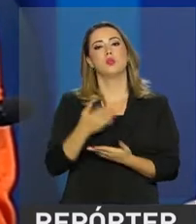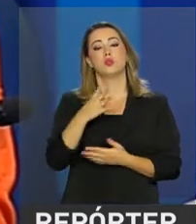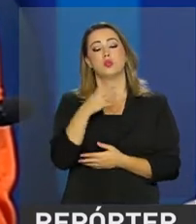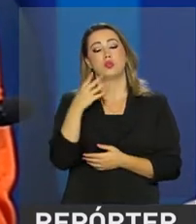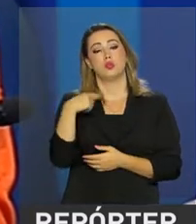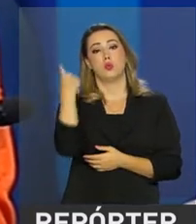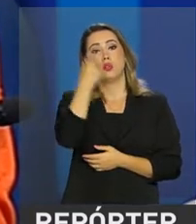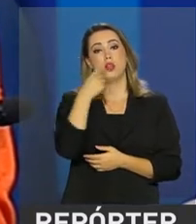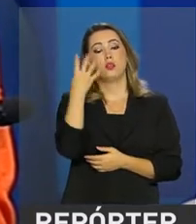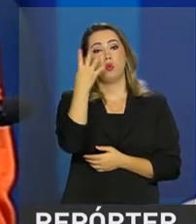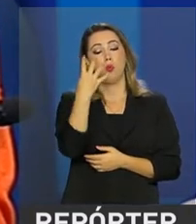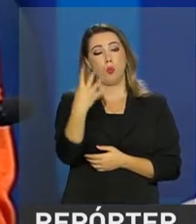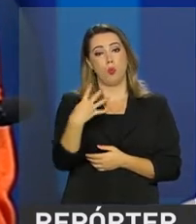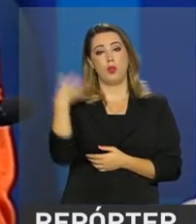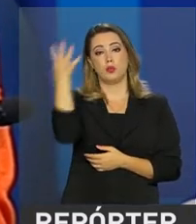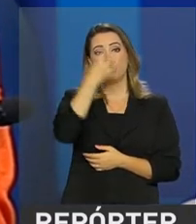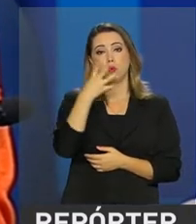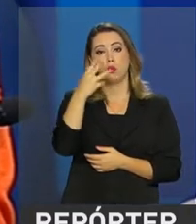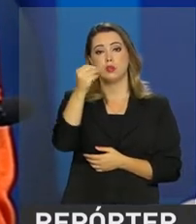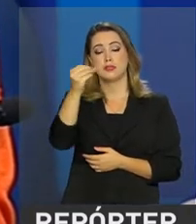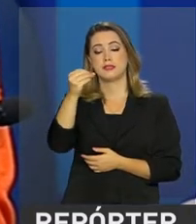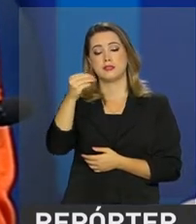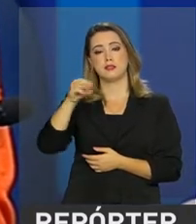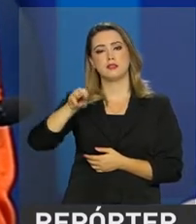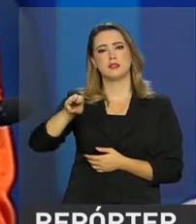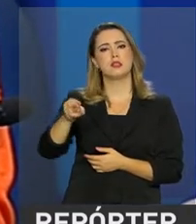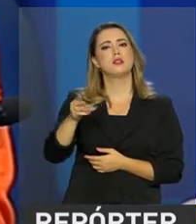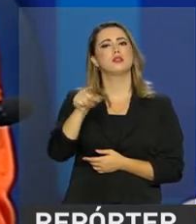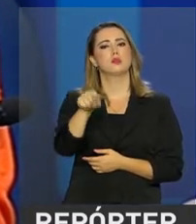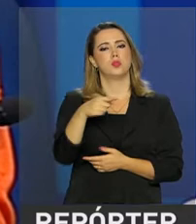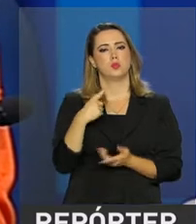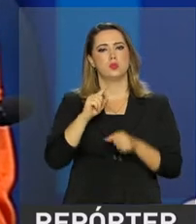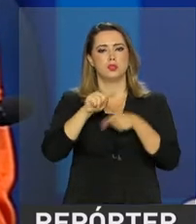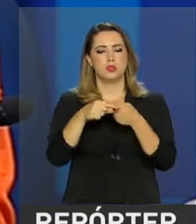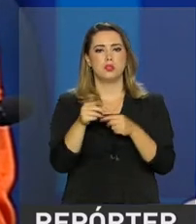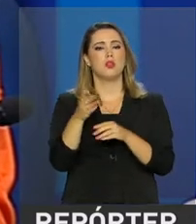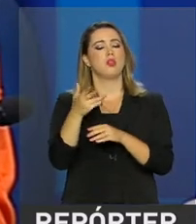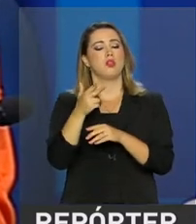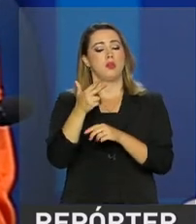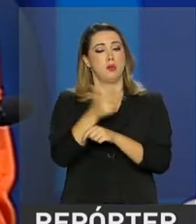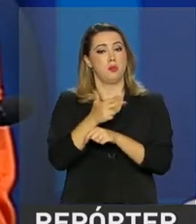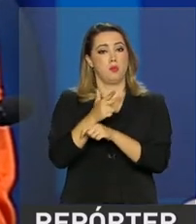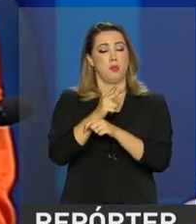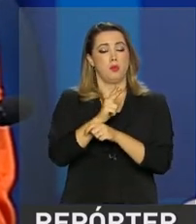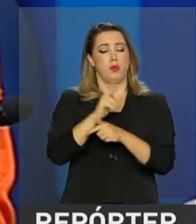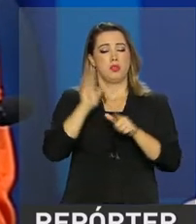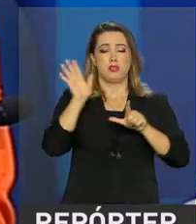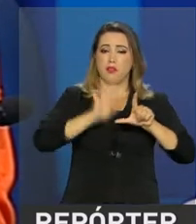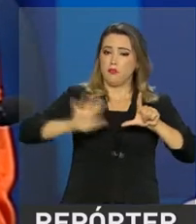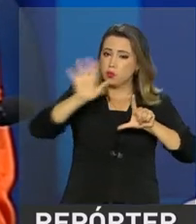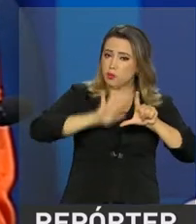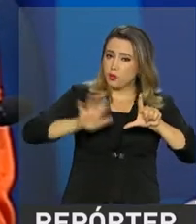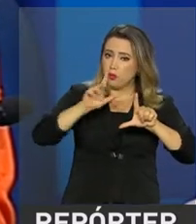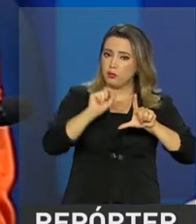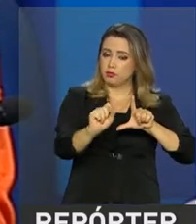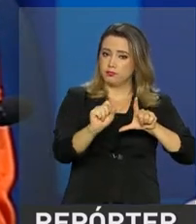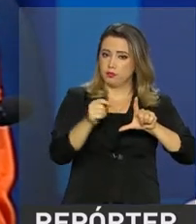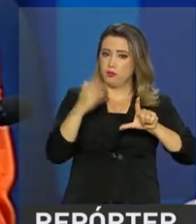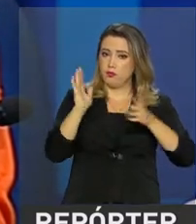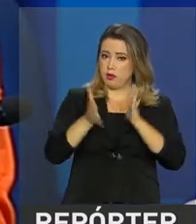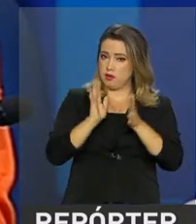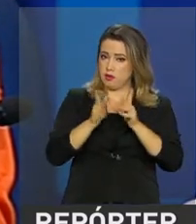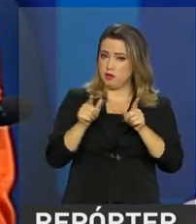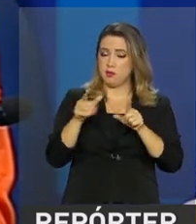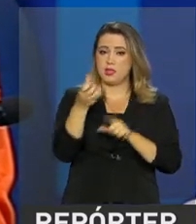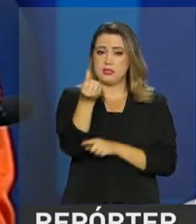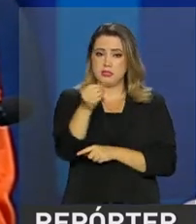foi de 4 horas e 30 minutos, a duração da videoprova de 6 horas e 30 minutos, e aqueles que usaram